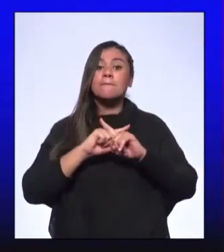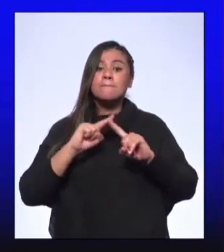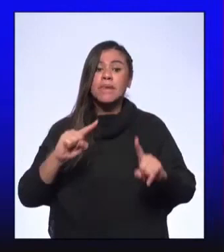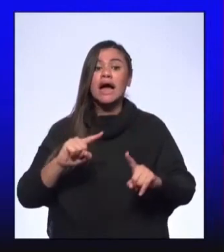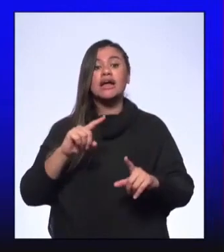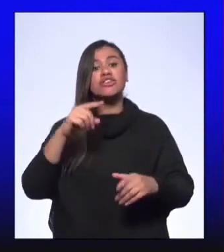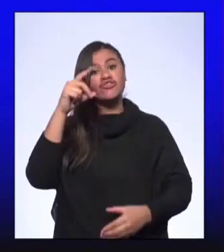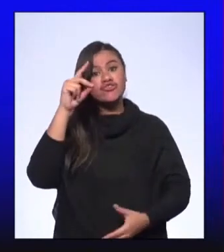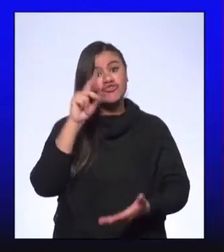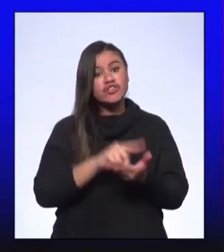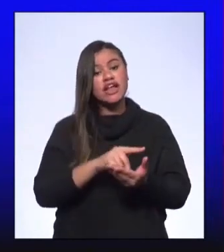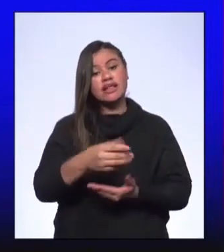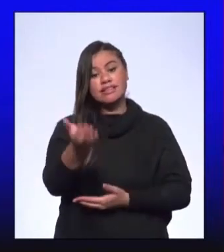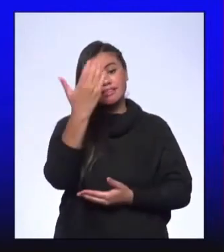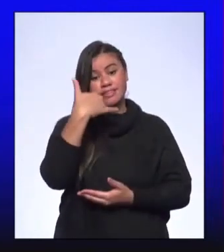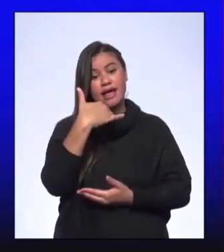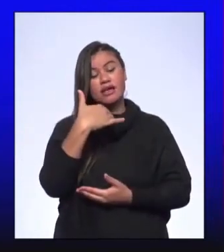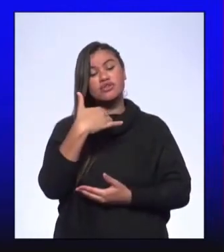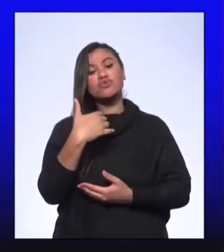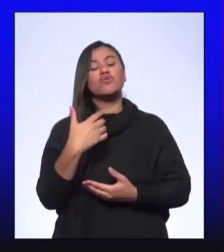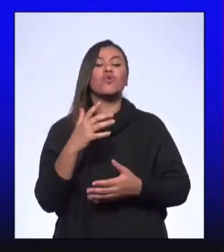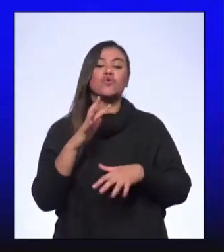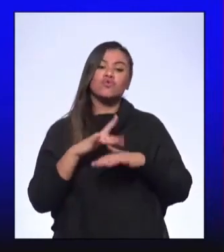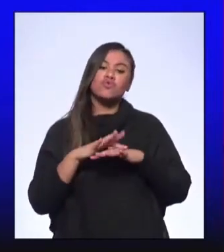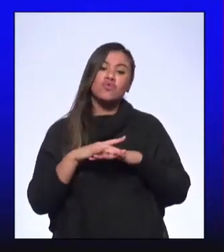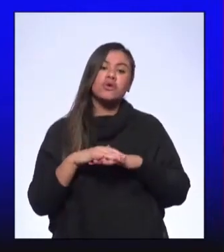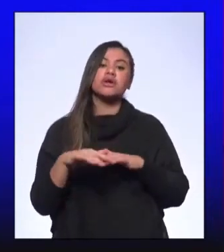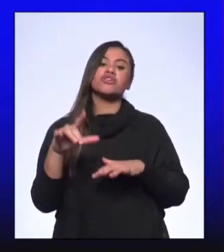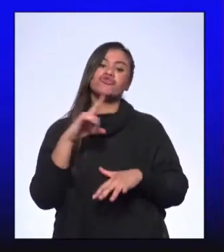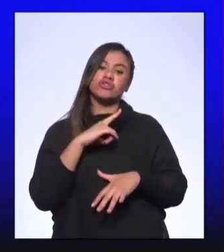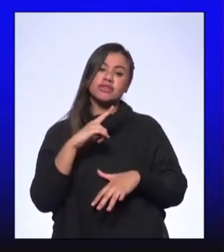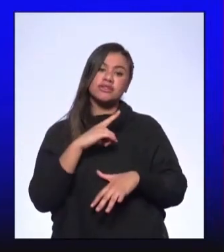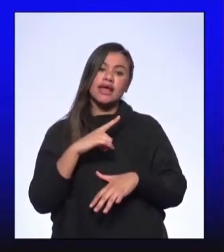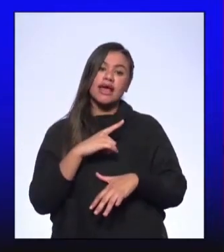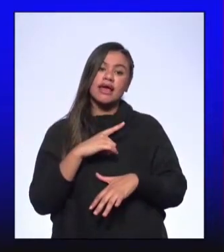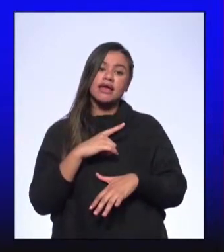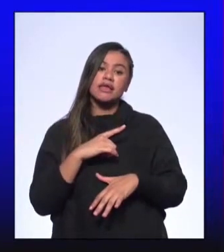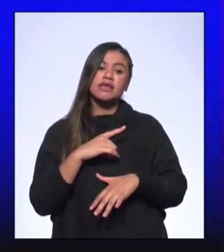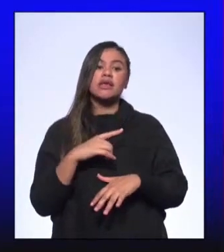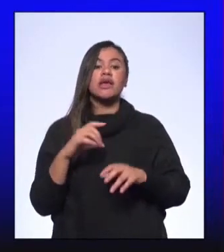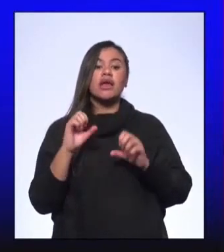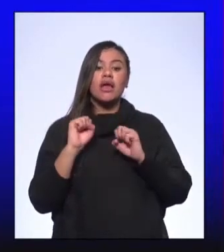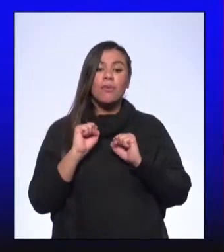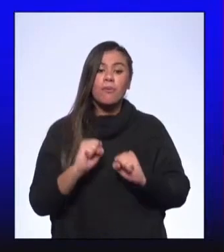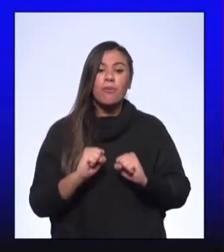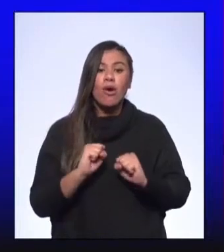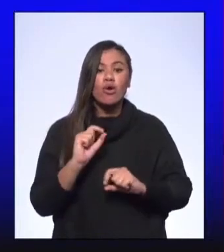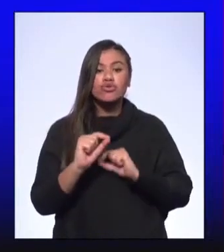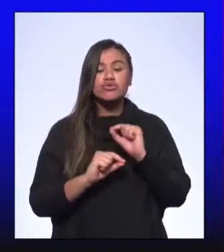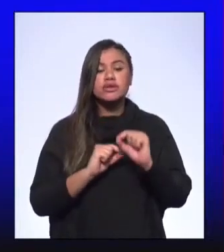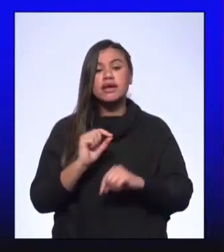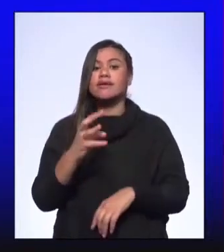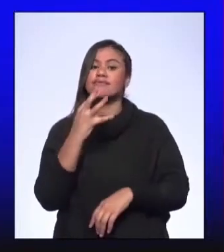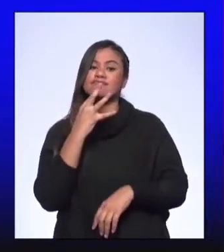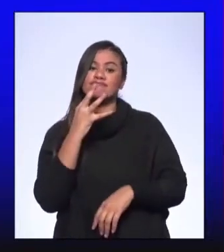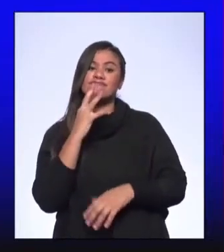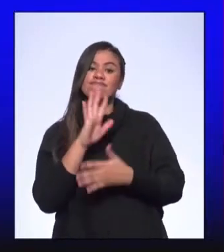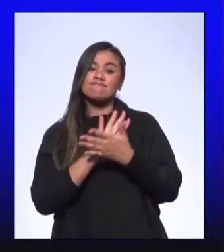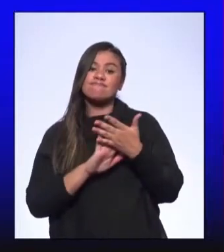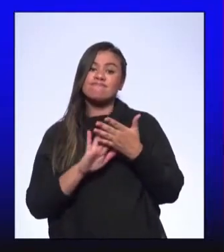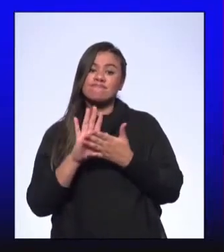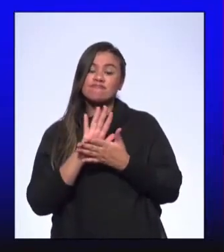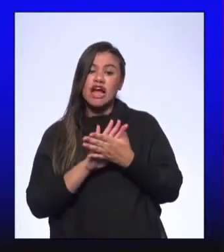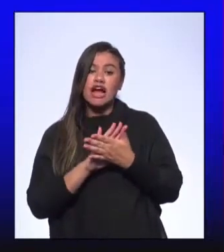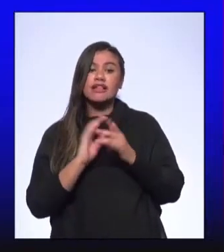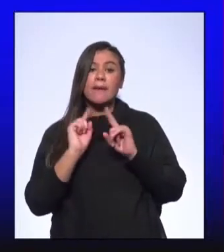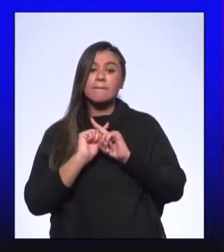foram infectadas, né? E talvez representem um potencial de pessoas que desconhecemos